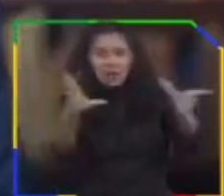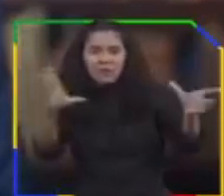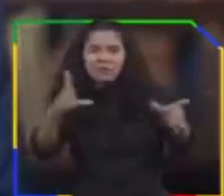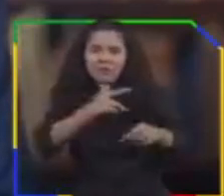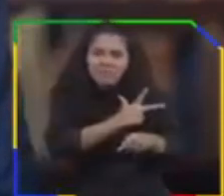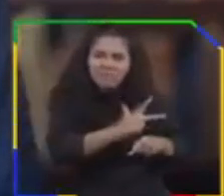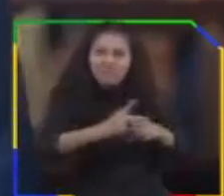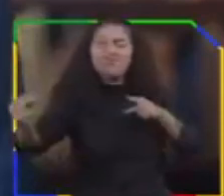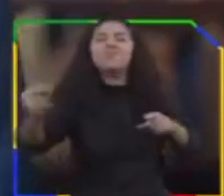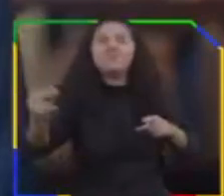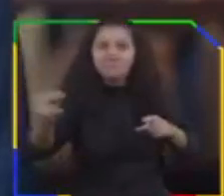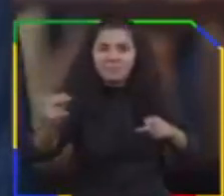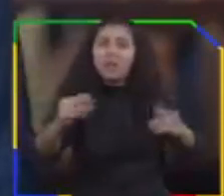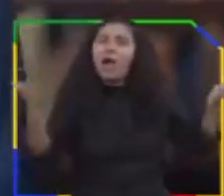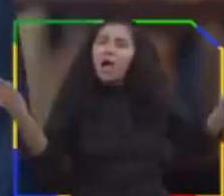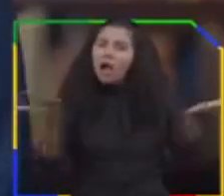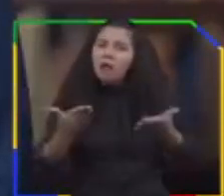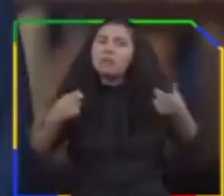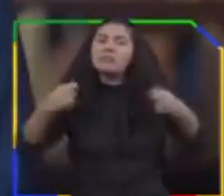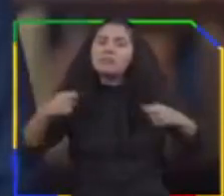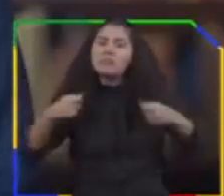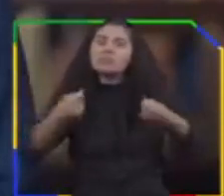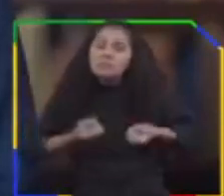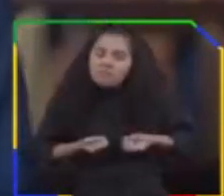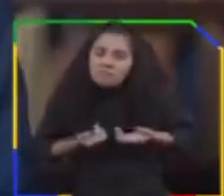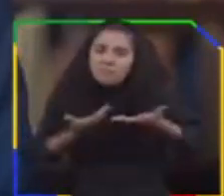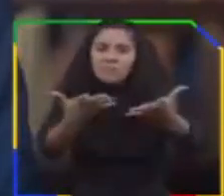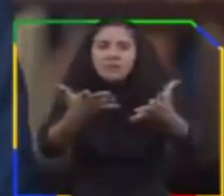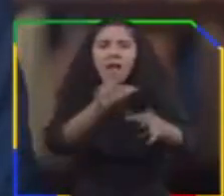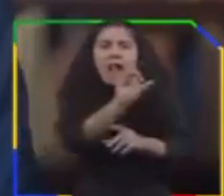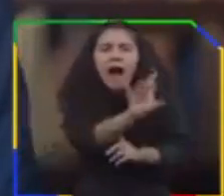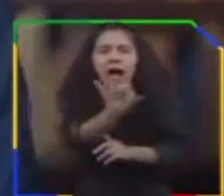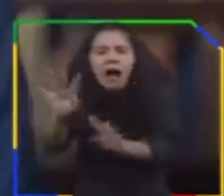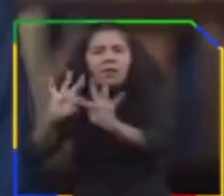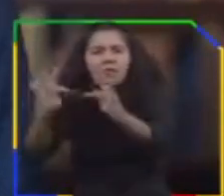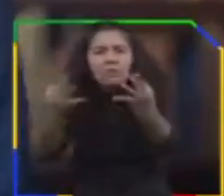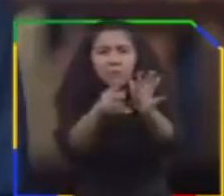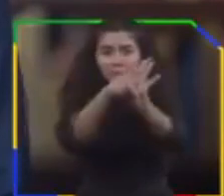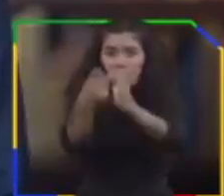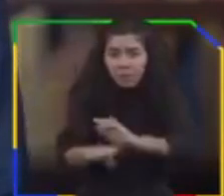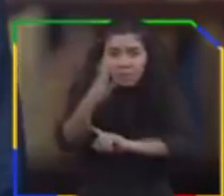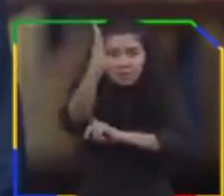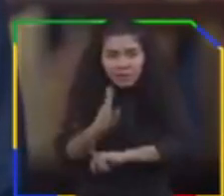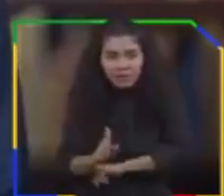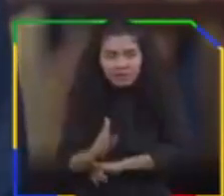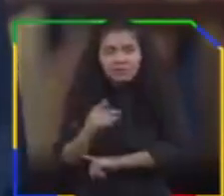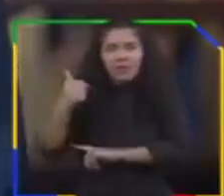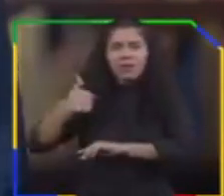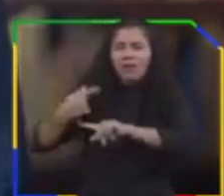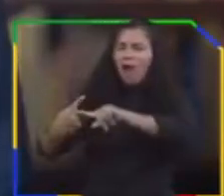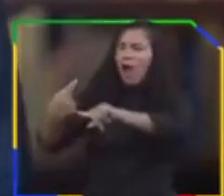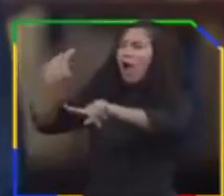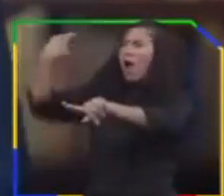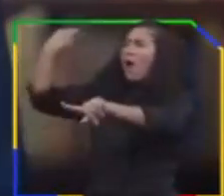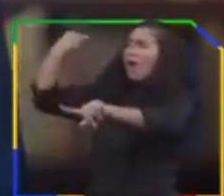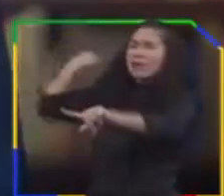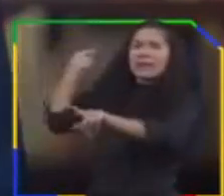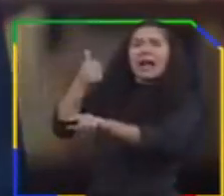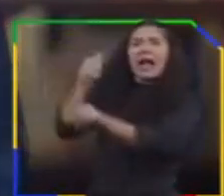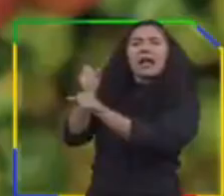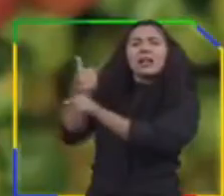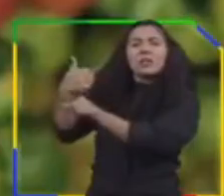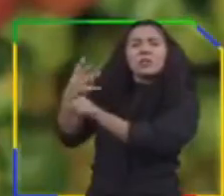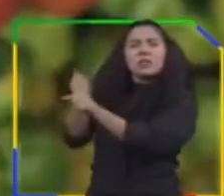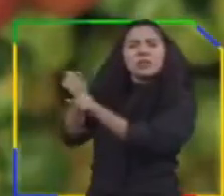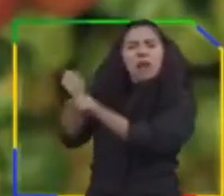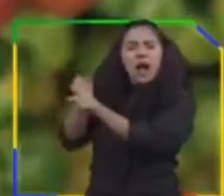venceu. É hora de prestar contas a cada família brasileira. Quando terminei o segundo mandato, há 14 anos,